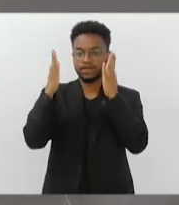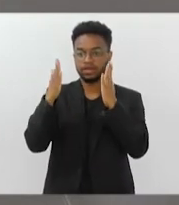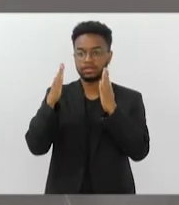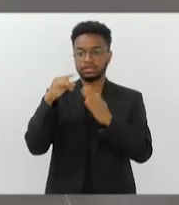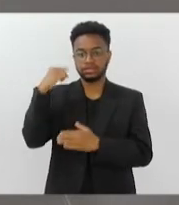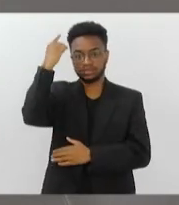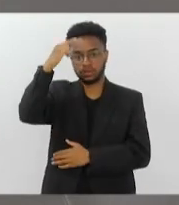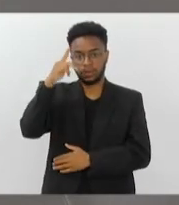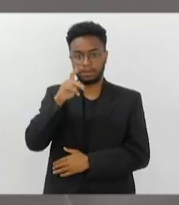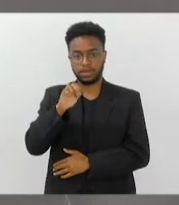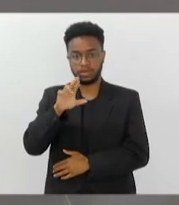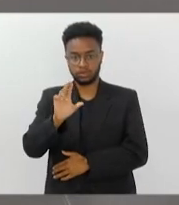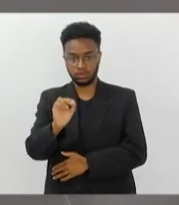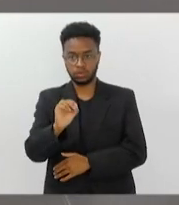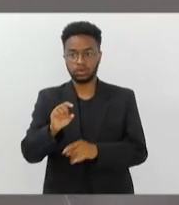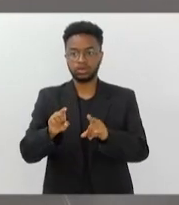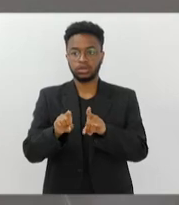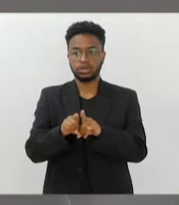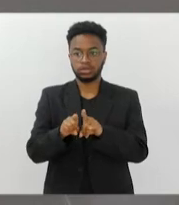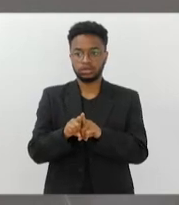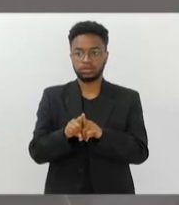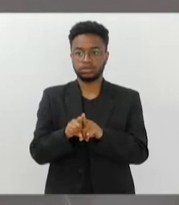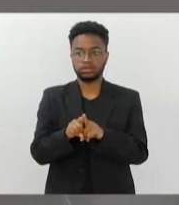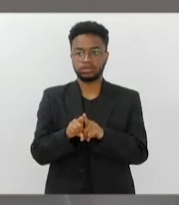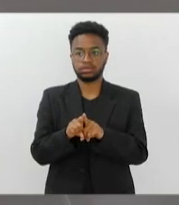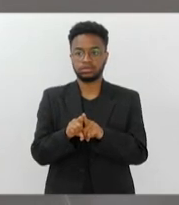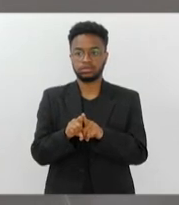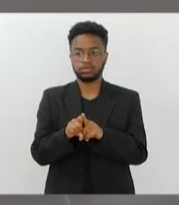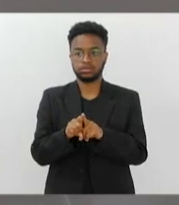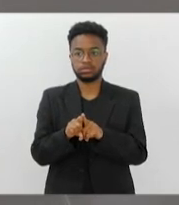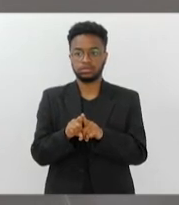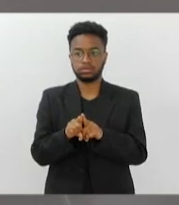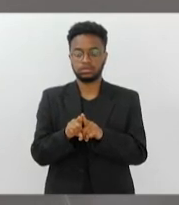São Pedro e respectiva,